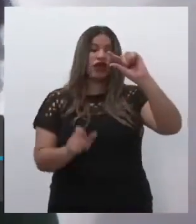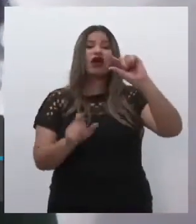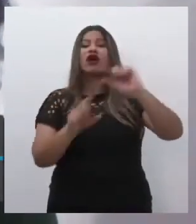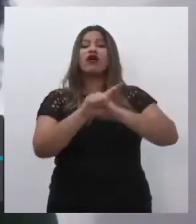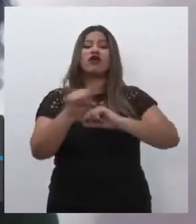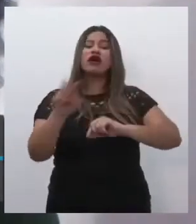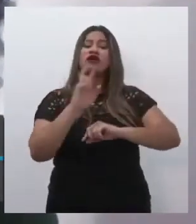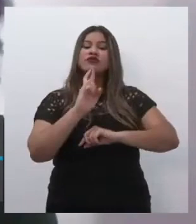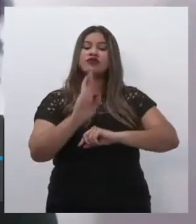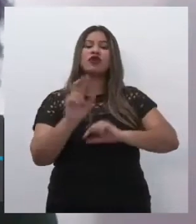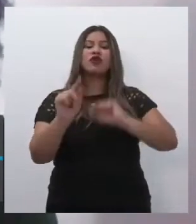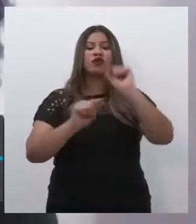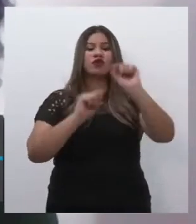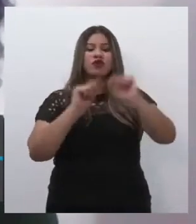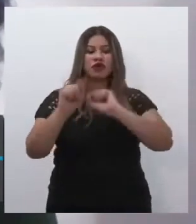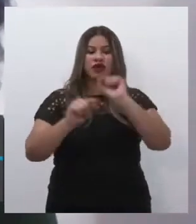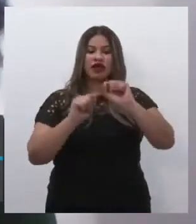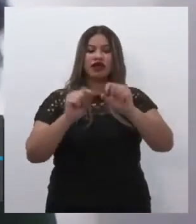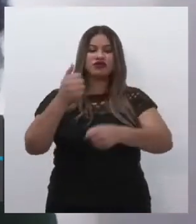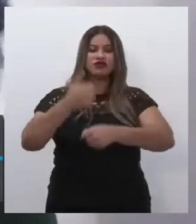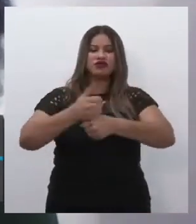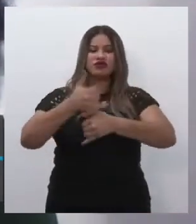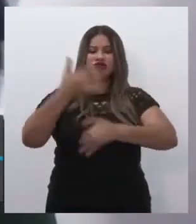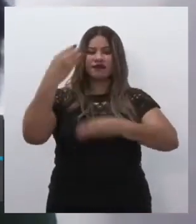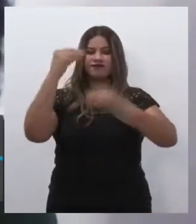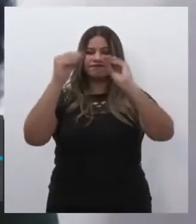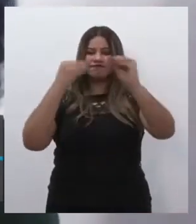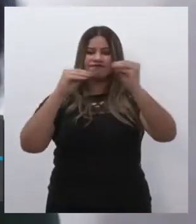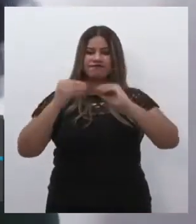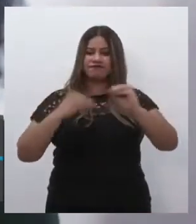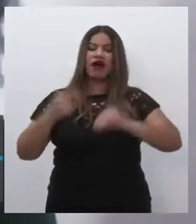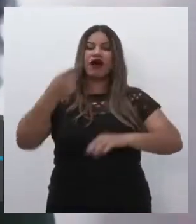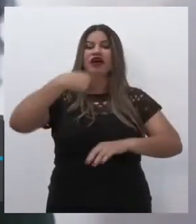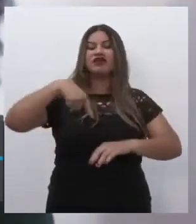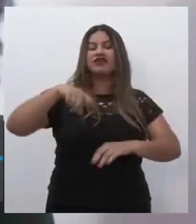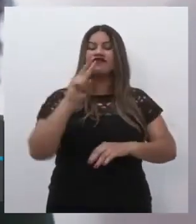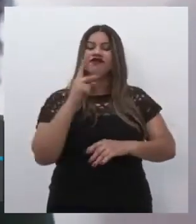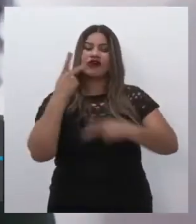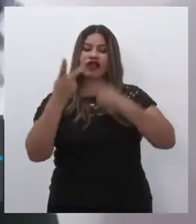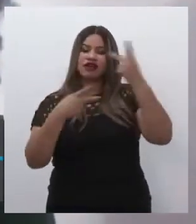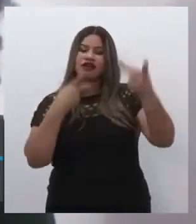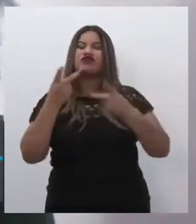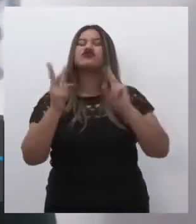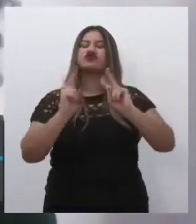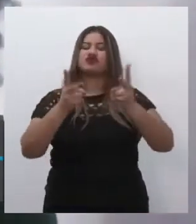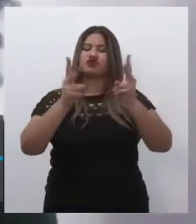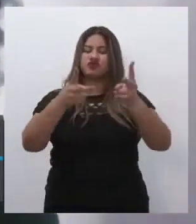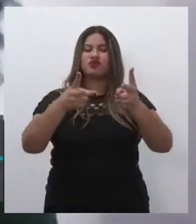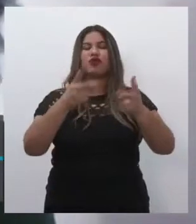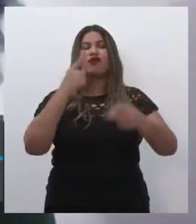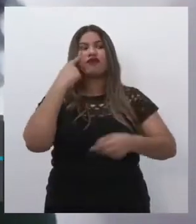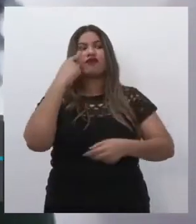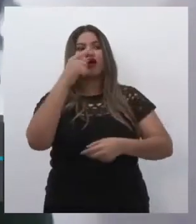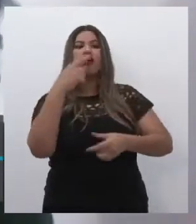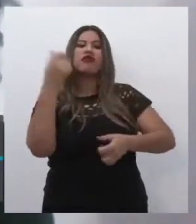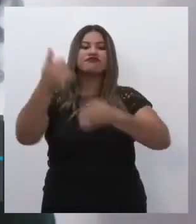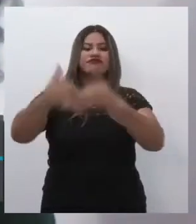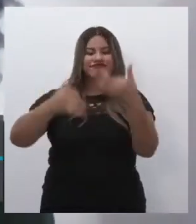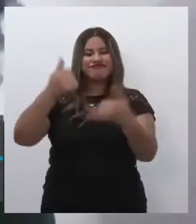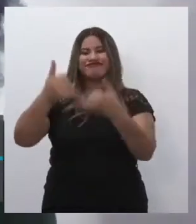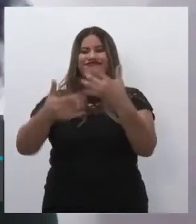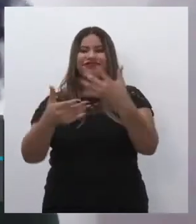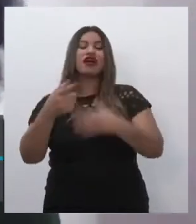na primeira e na segunda linha. Podem colocar no chat, a gente vai falando e conferindo em seguida. Então, coloquem aí no